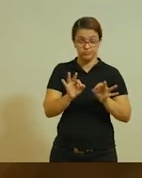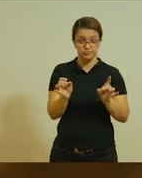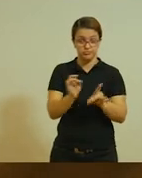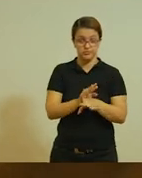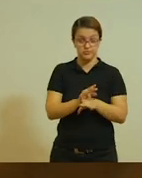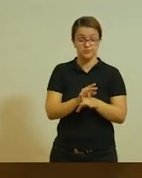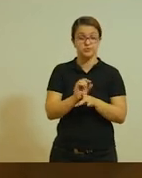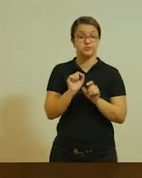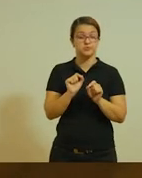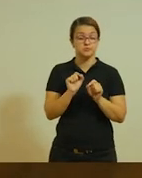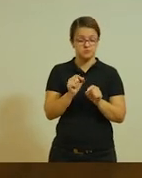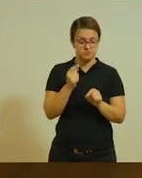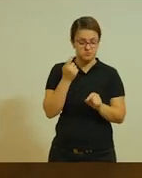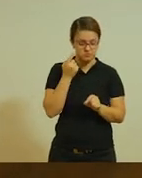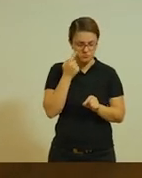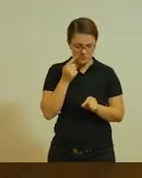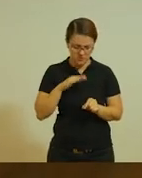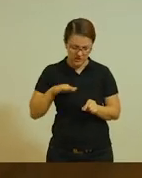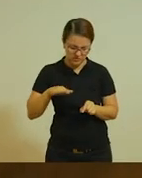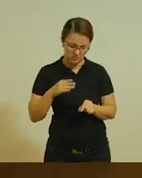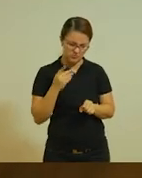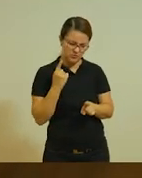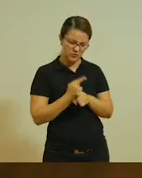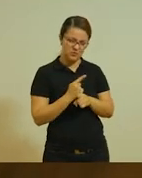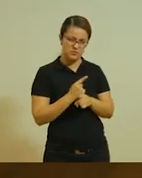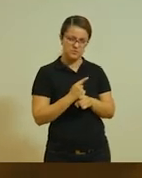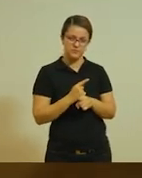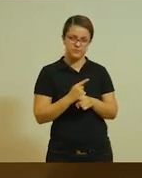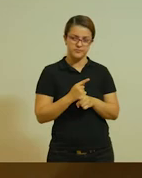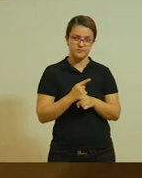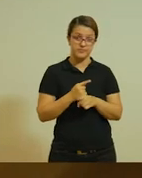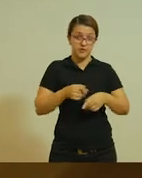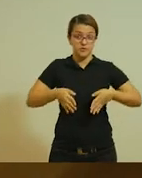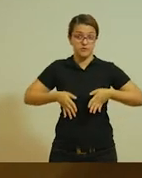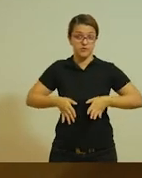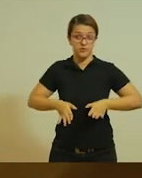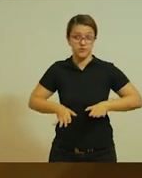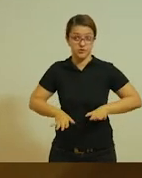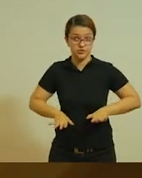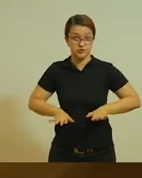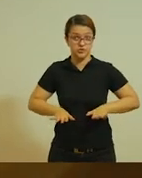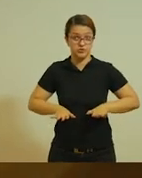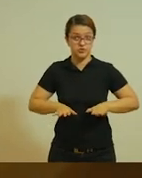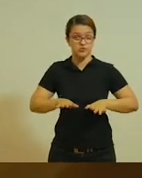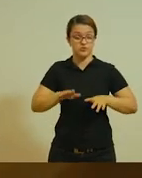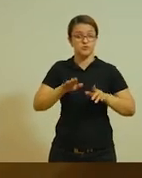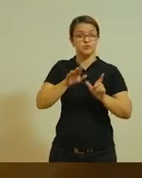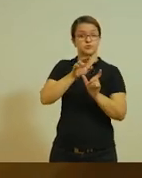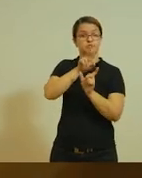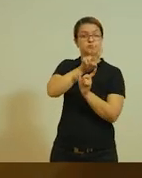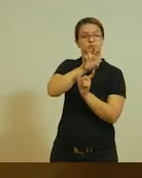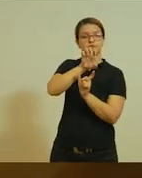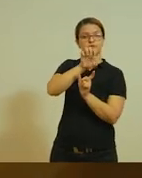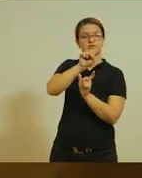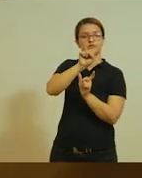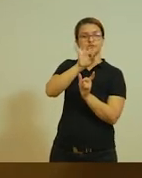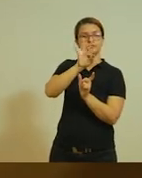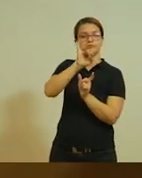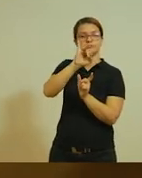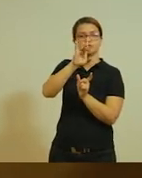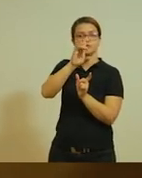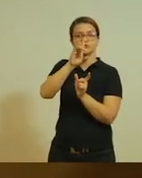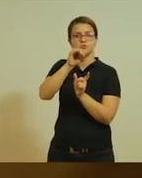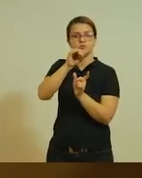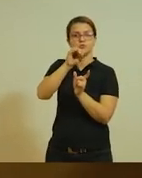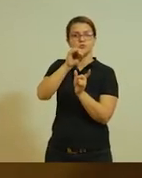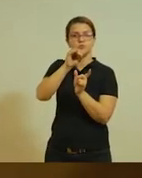olha só, a criança vai fazer uma descoberta bem legal. Vestido rima com colorido.